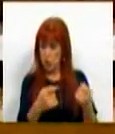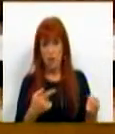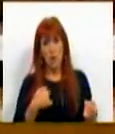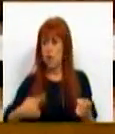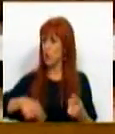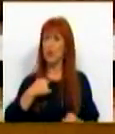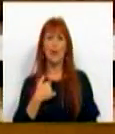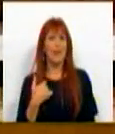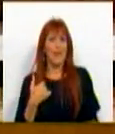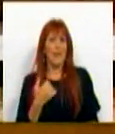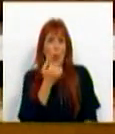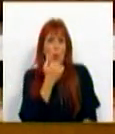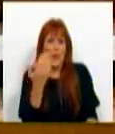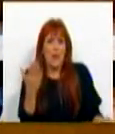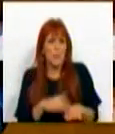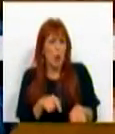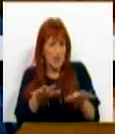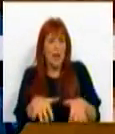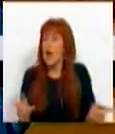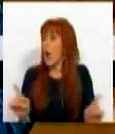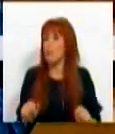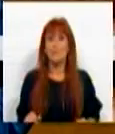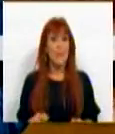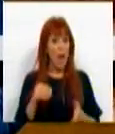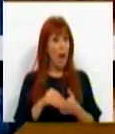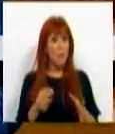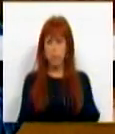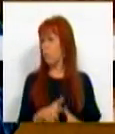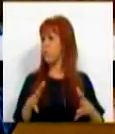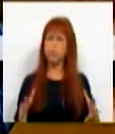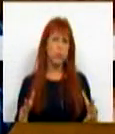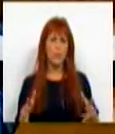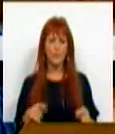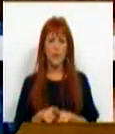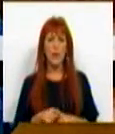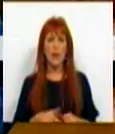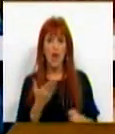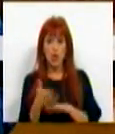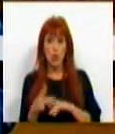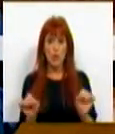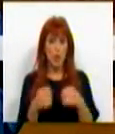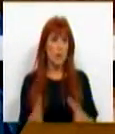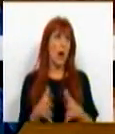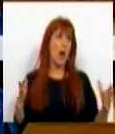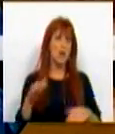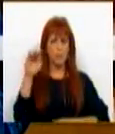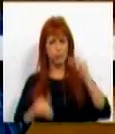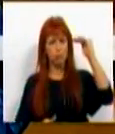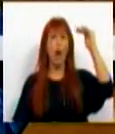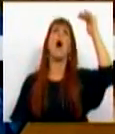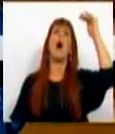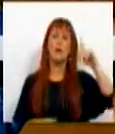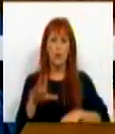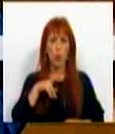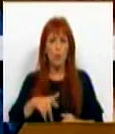nós todos ficaríamos satisfeitos nesta Câmara. Mas não. A pobreza aumentou, a exclusão social aumentou, as desigualdades aumentou